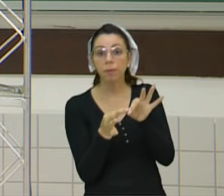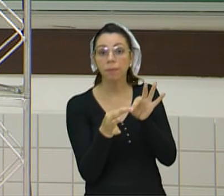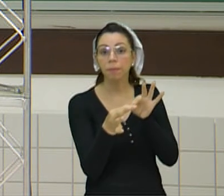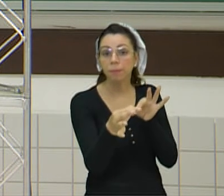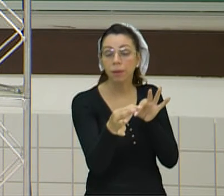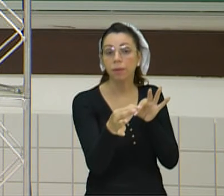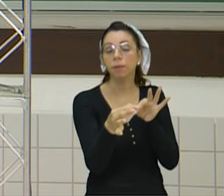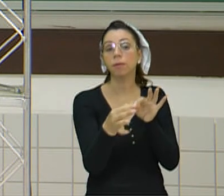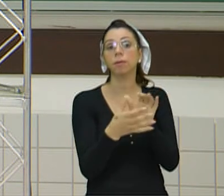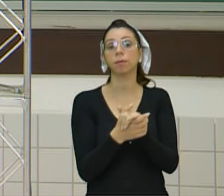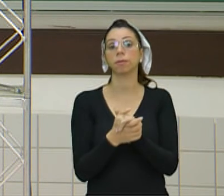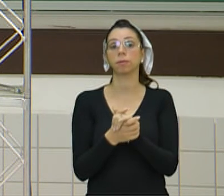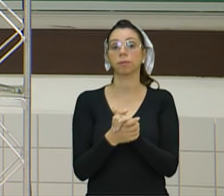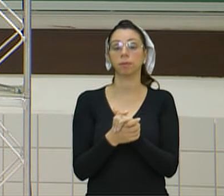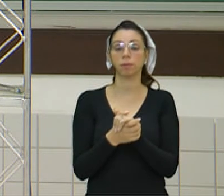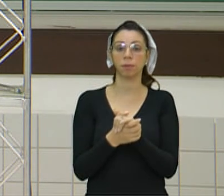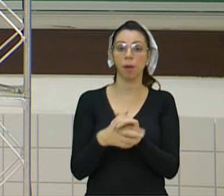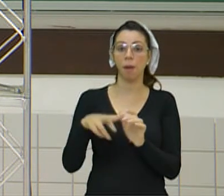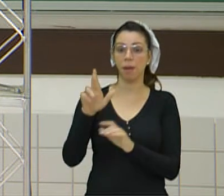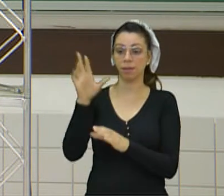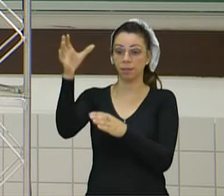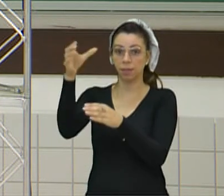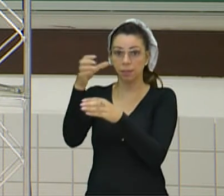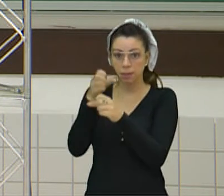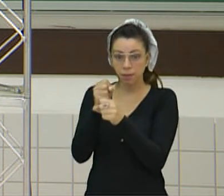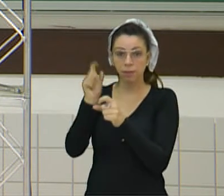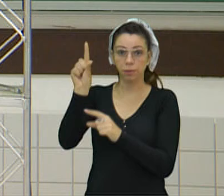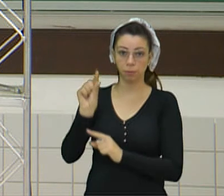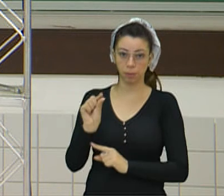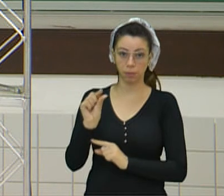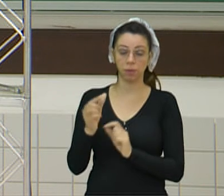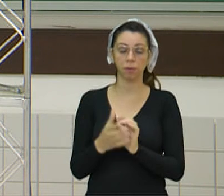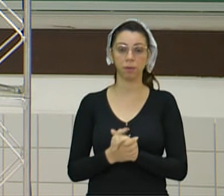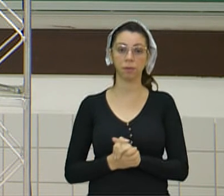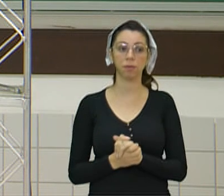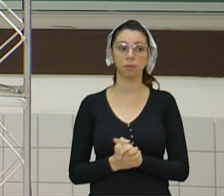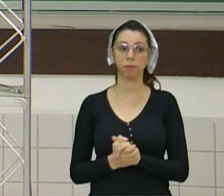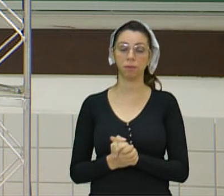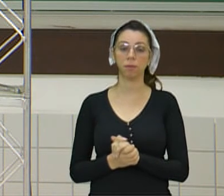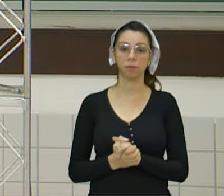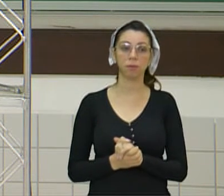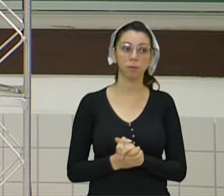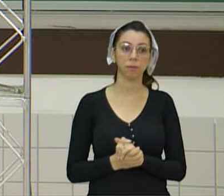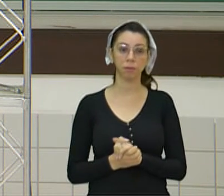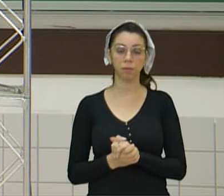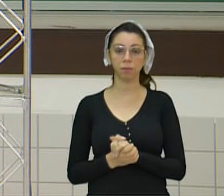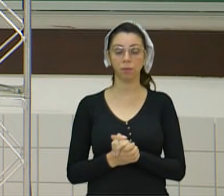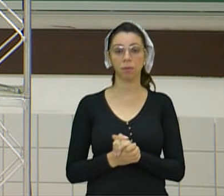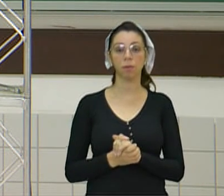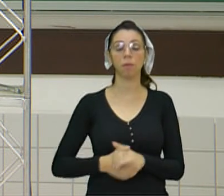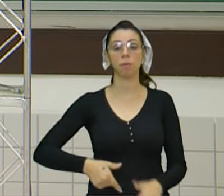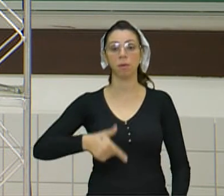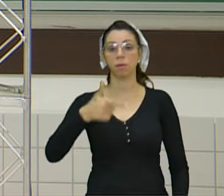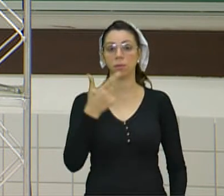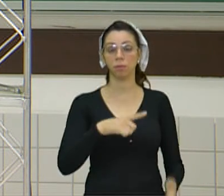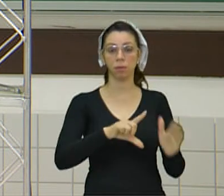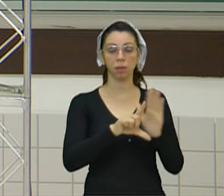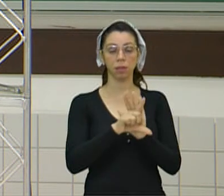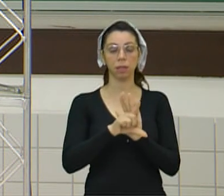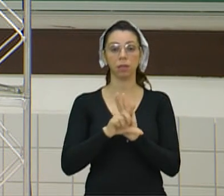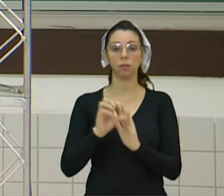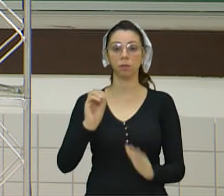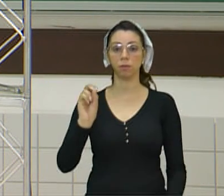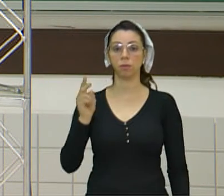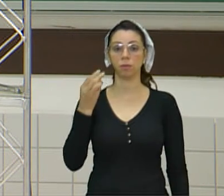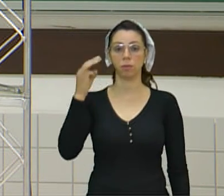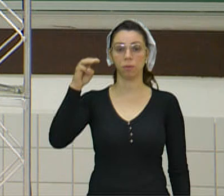resistência? Diminui. No nosso problema, então, nós vamos utilizar, para resolver ele, a segunda lei de Ohm. A segunda